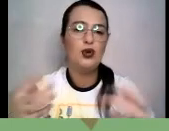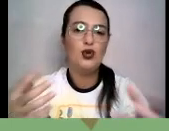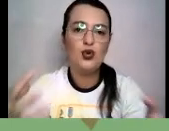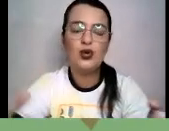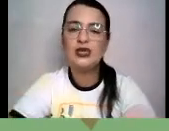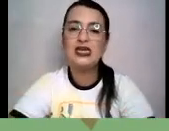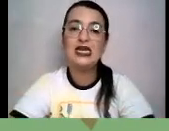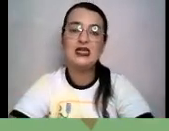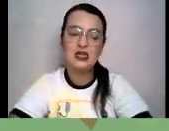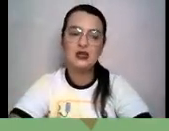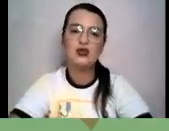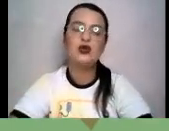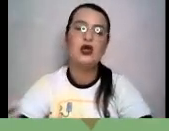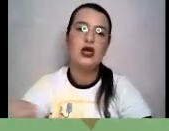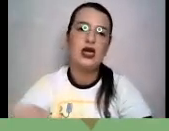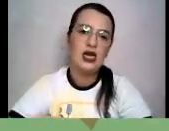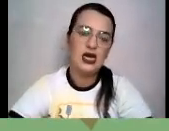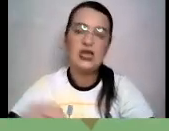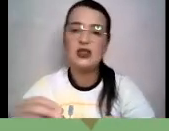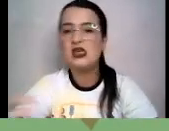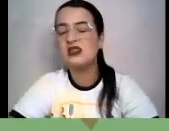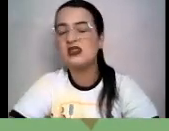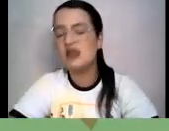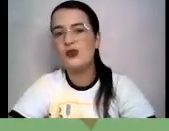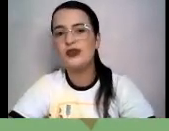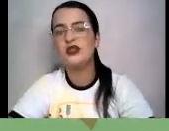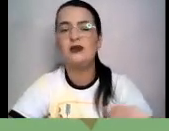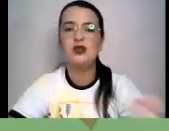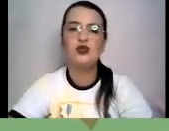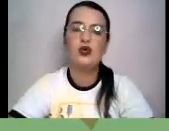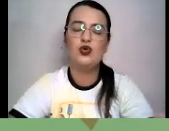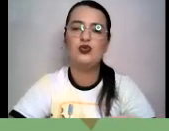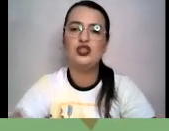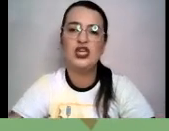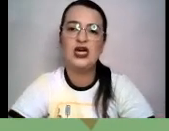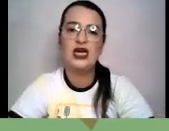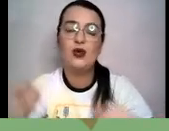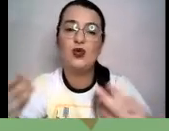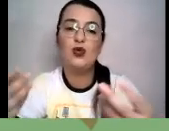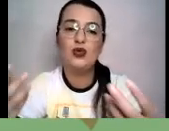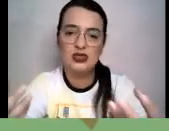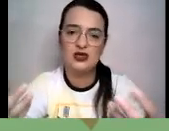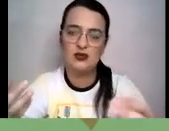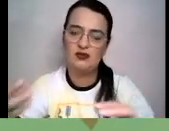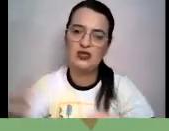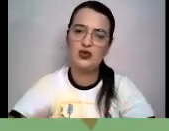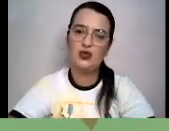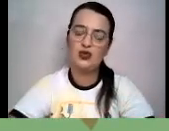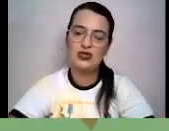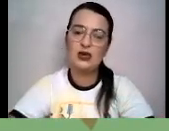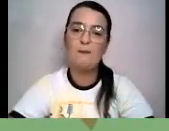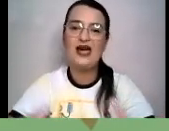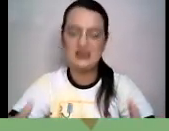numa boa, tentando entender o posicionamento do outro e chegar a uma conclusão, mas